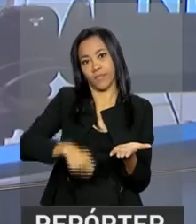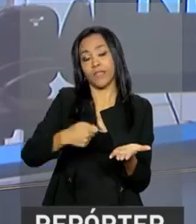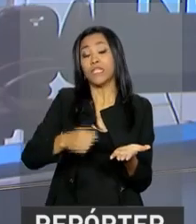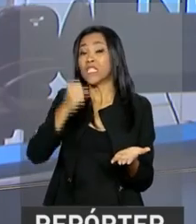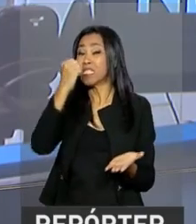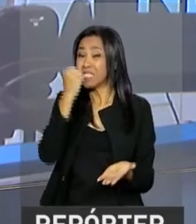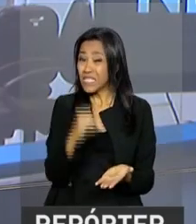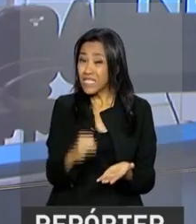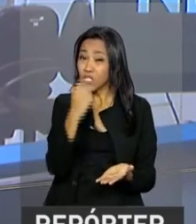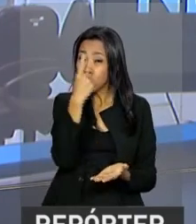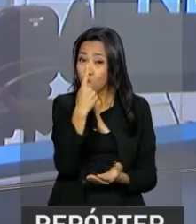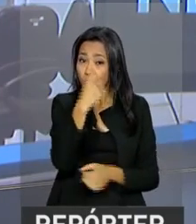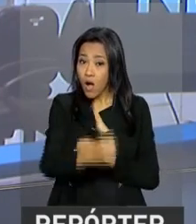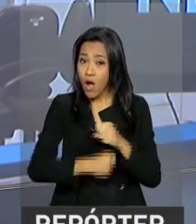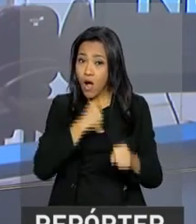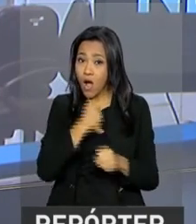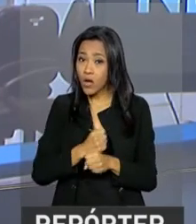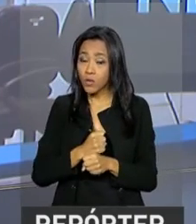um ano o empregador